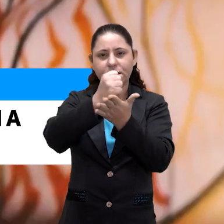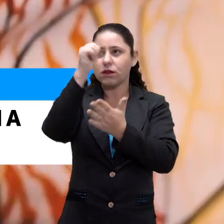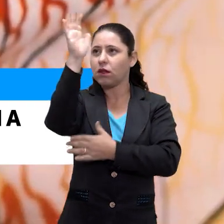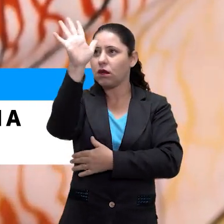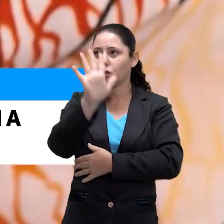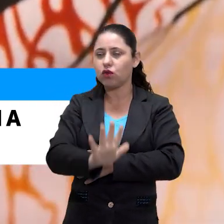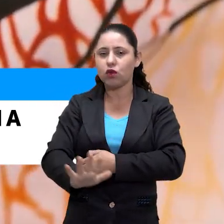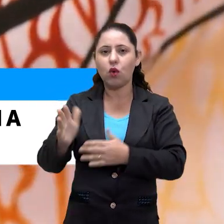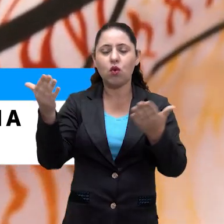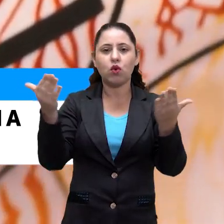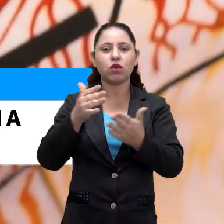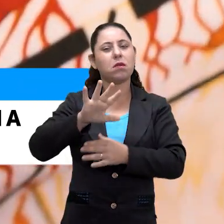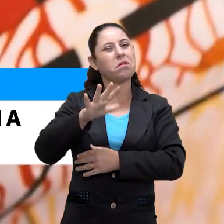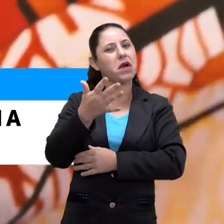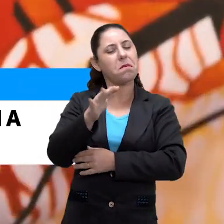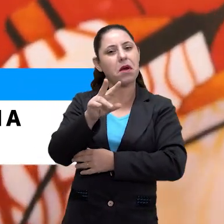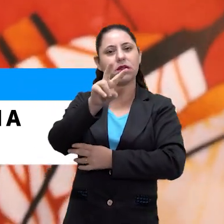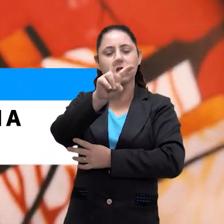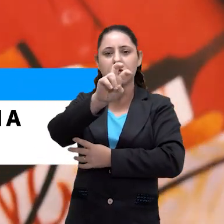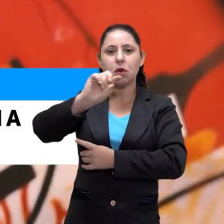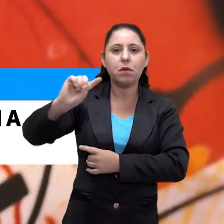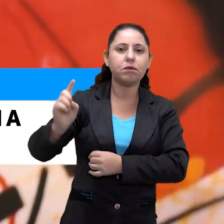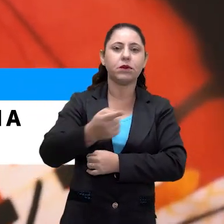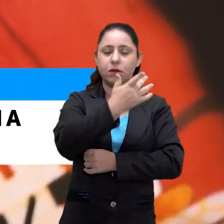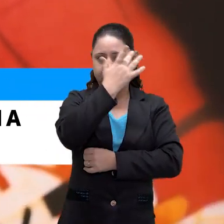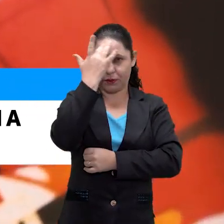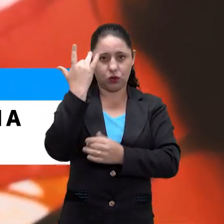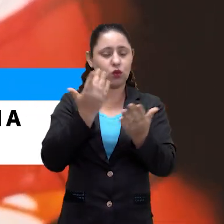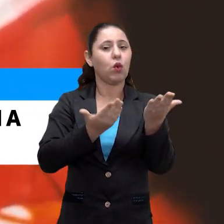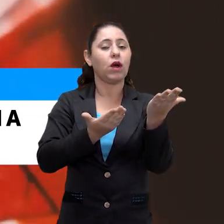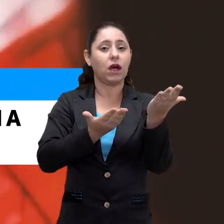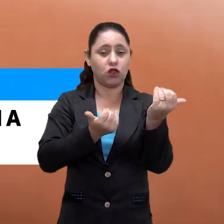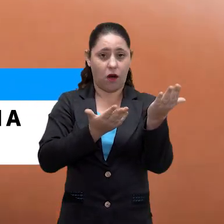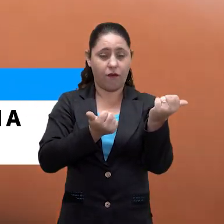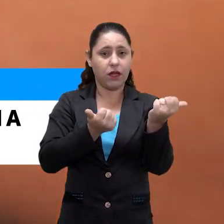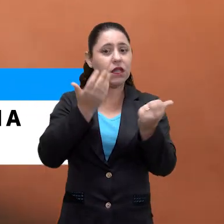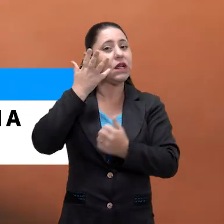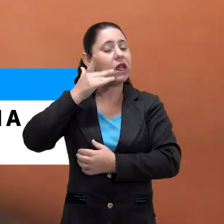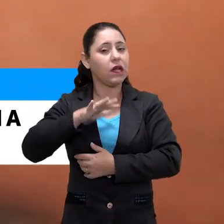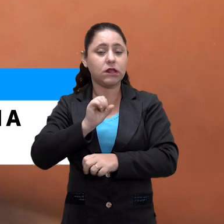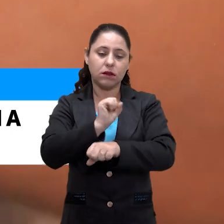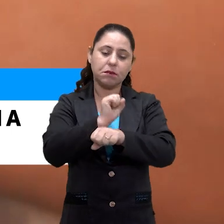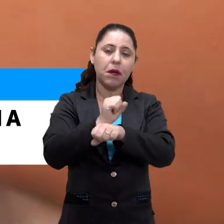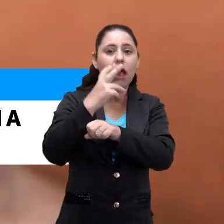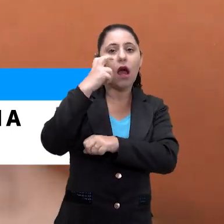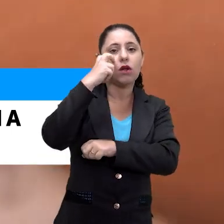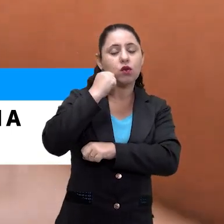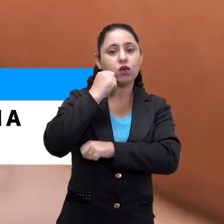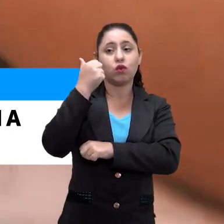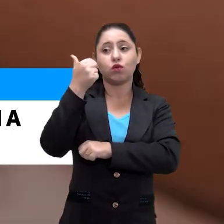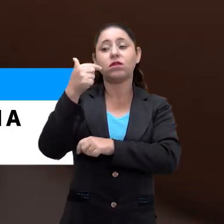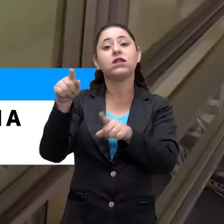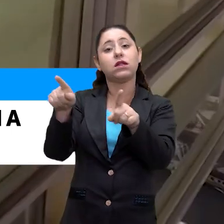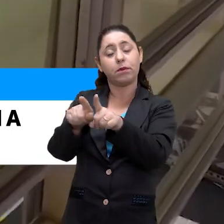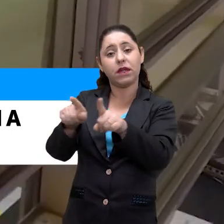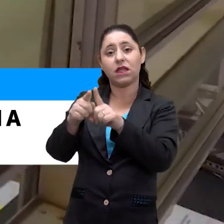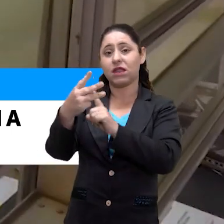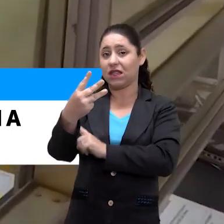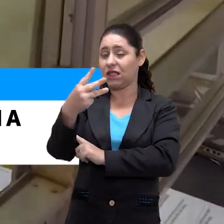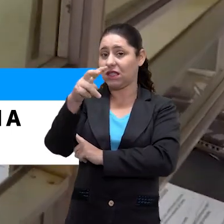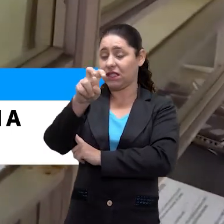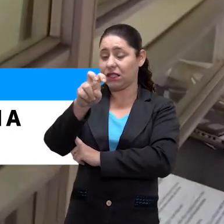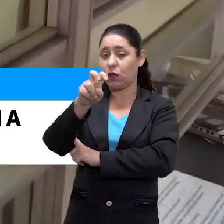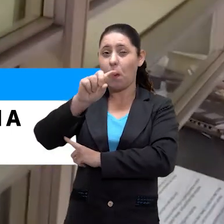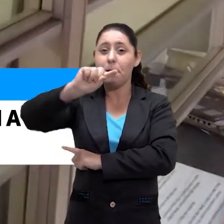Cadastro Nacional de Adoção, atualmente cerca de 5 mil crianças e adolescentes aguardam a adoção. De